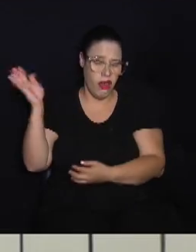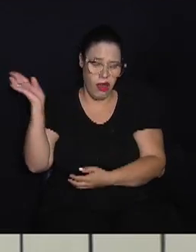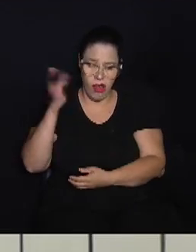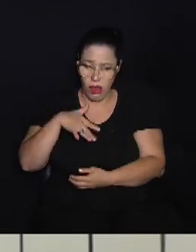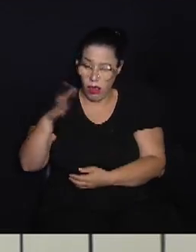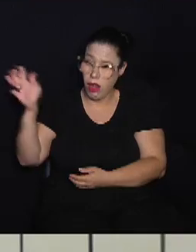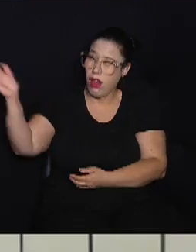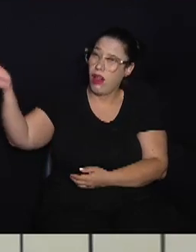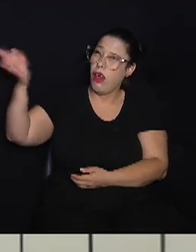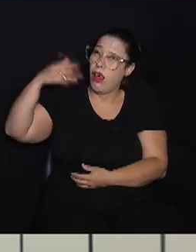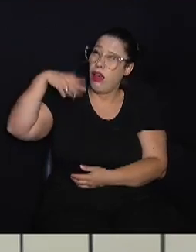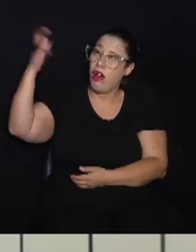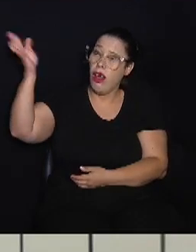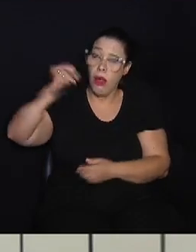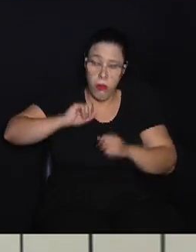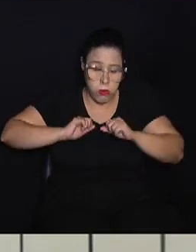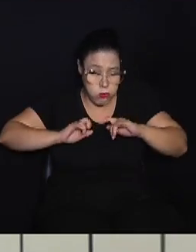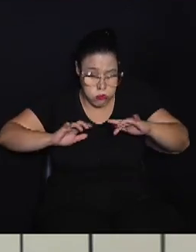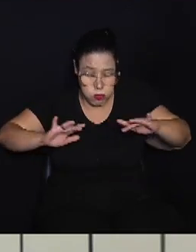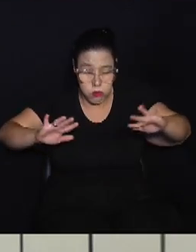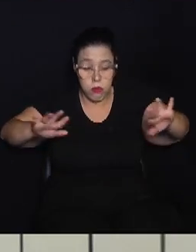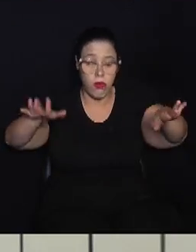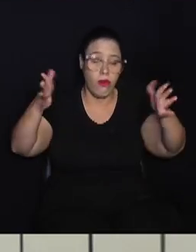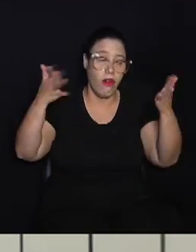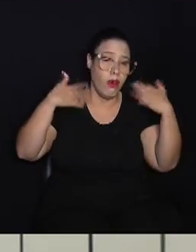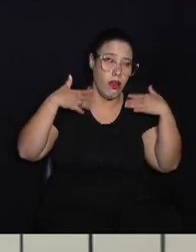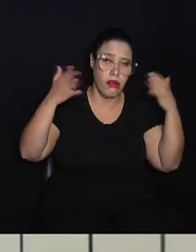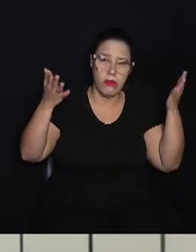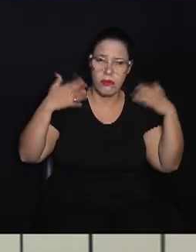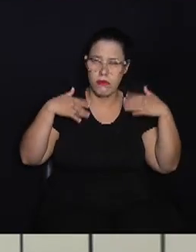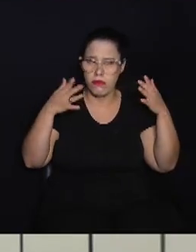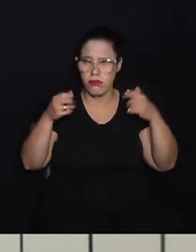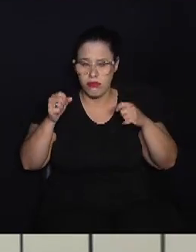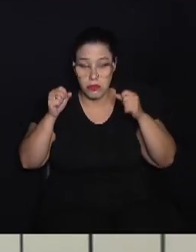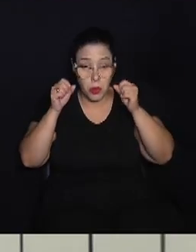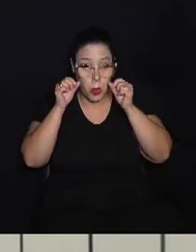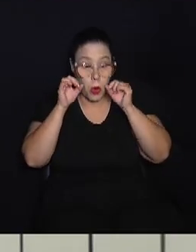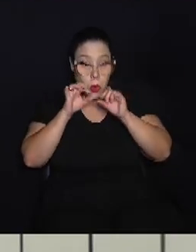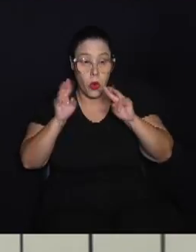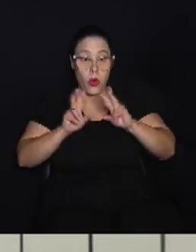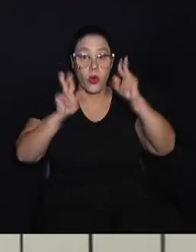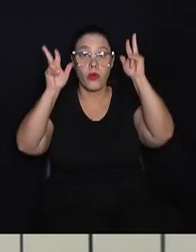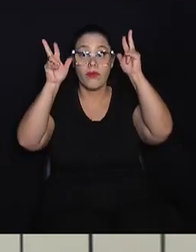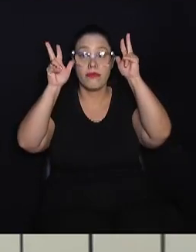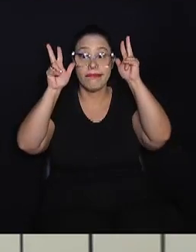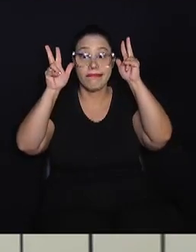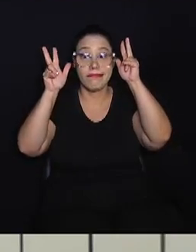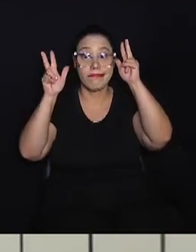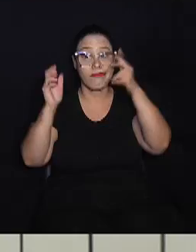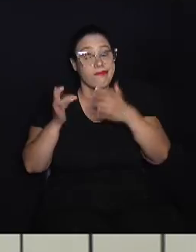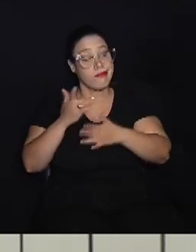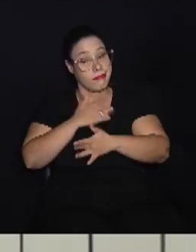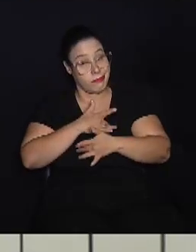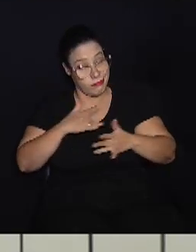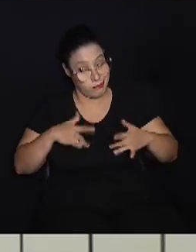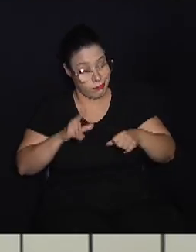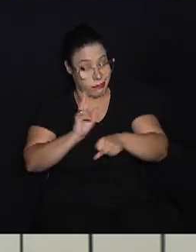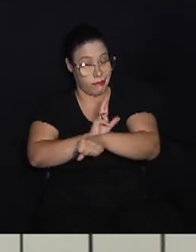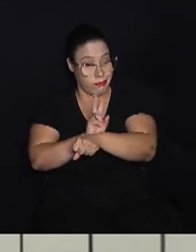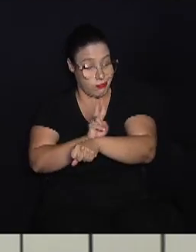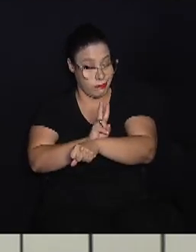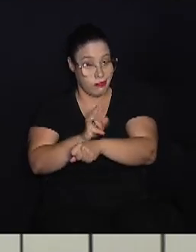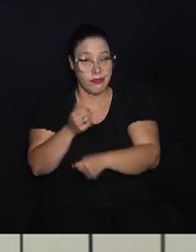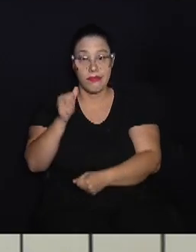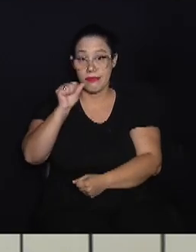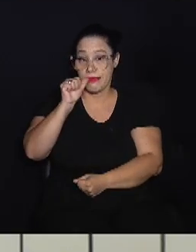vem se espalhando pela cidade, acende o alerta para redobrar os cuidados com a hidratação e